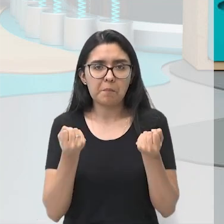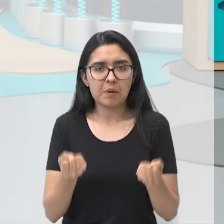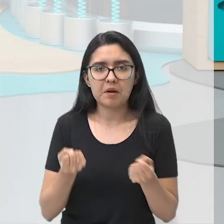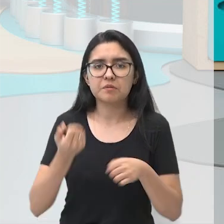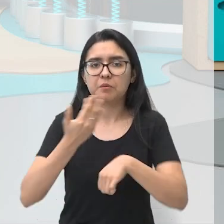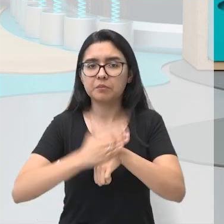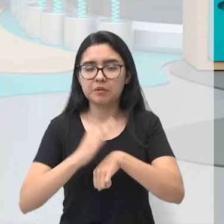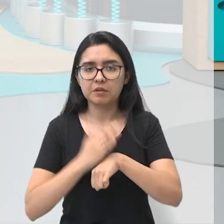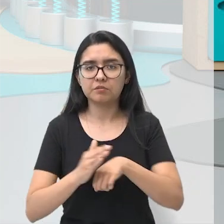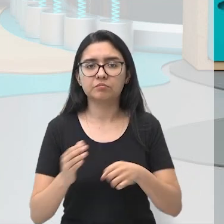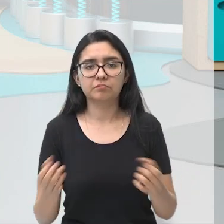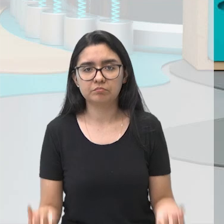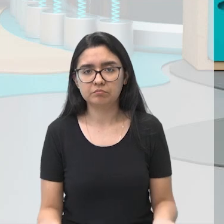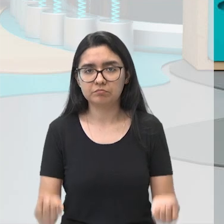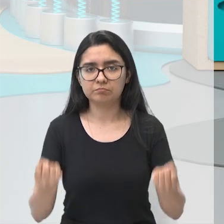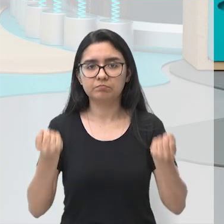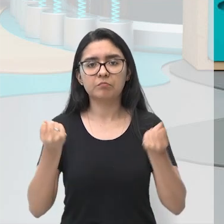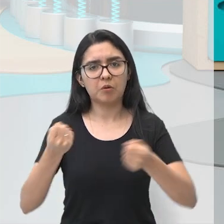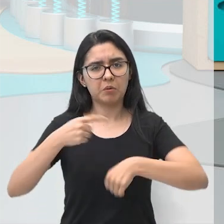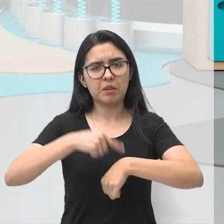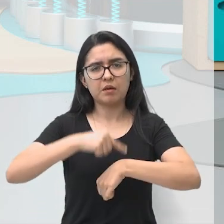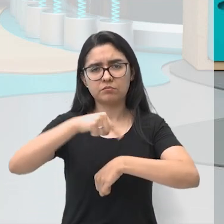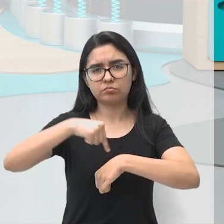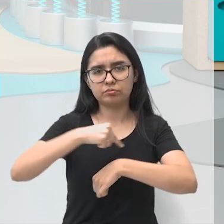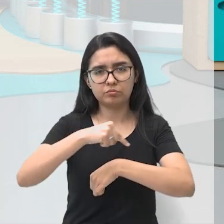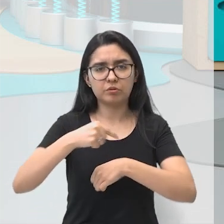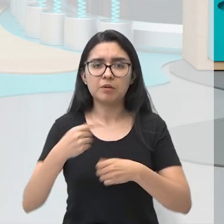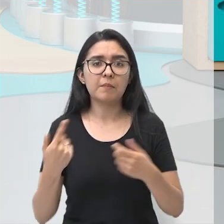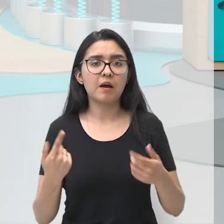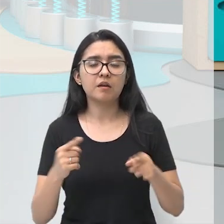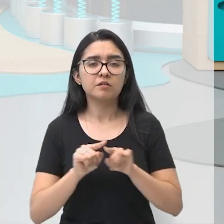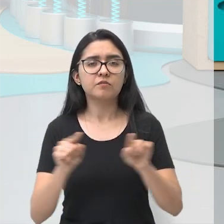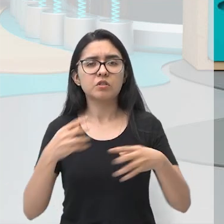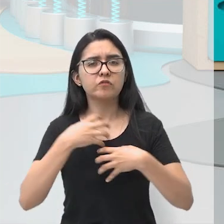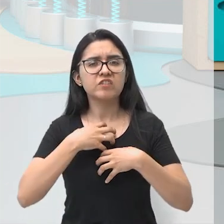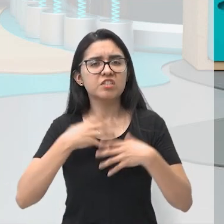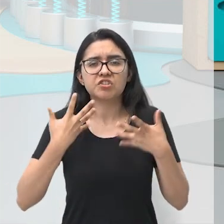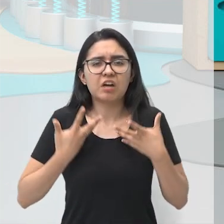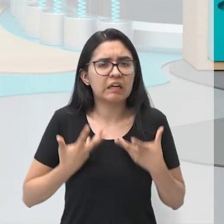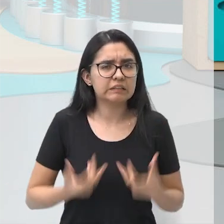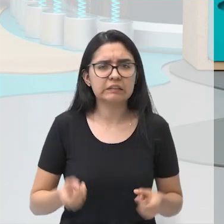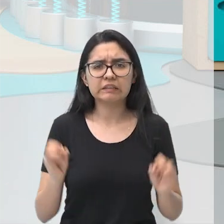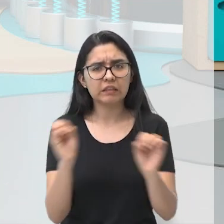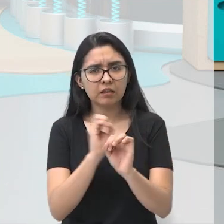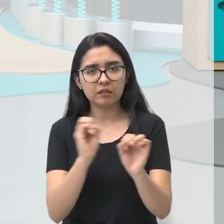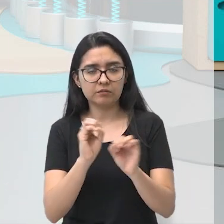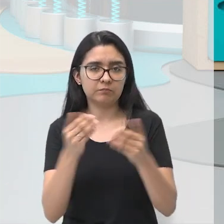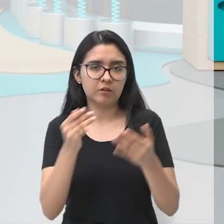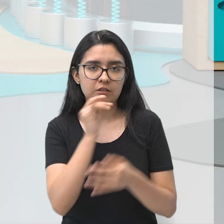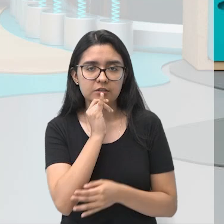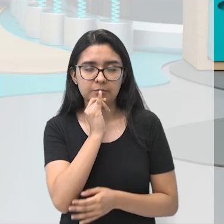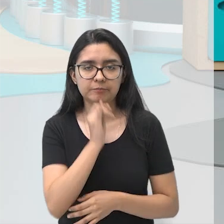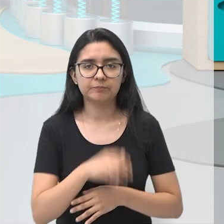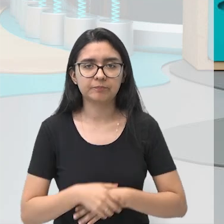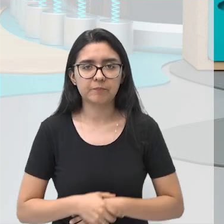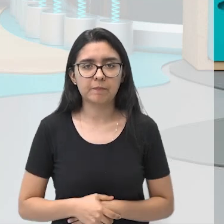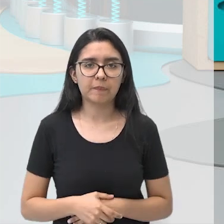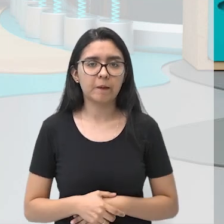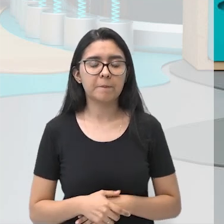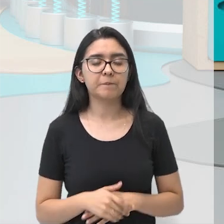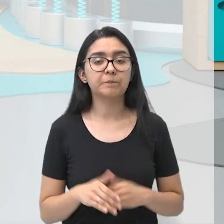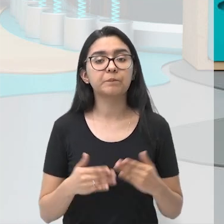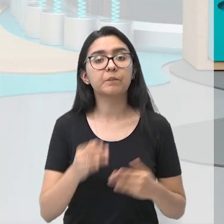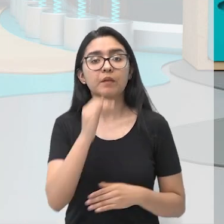atividade o mais longo tempo possível sem fadiga, ou seja, sem cansar. Como por exemplo, olha, quando você